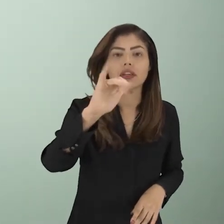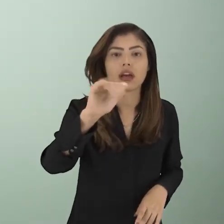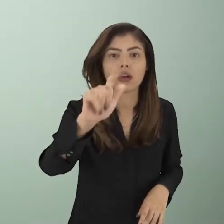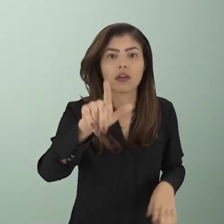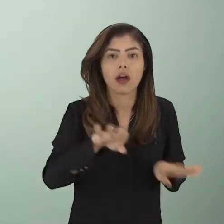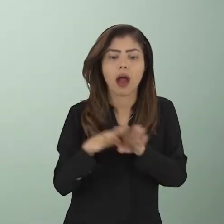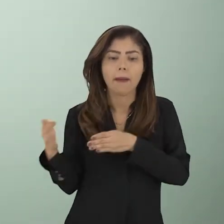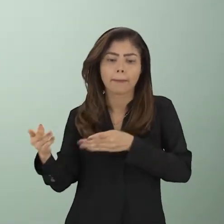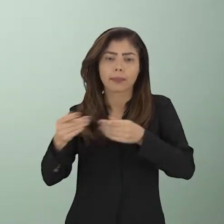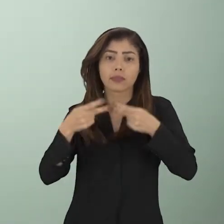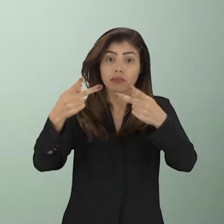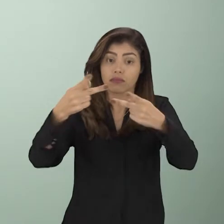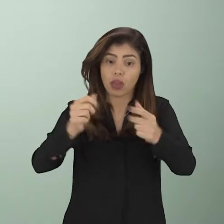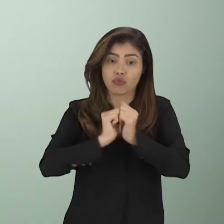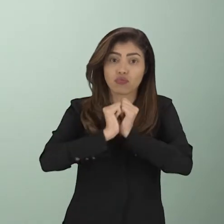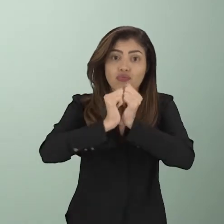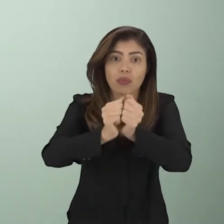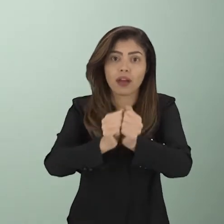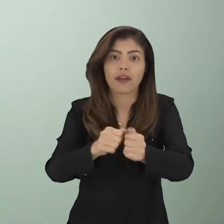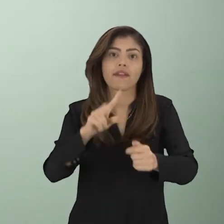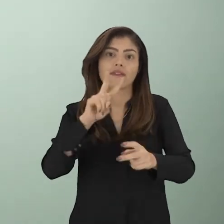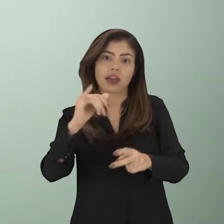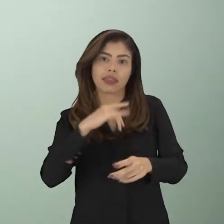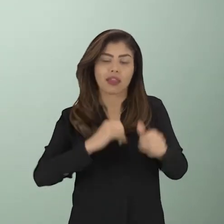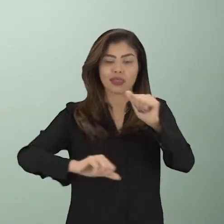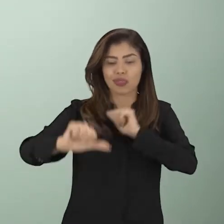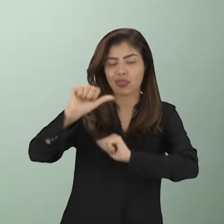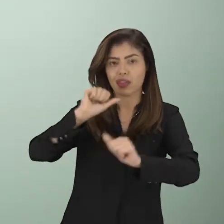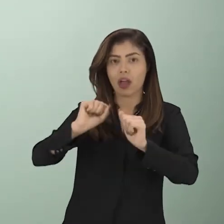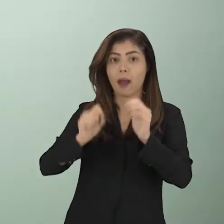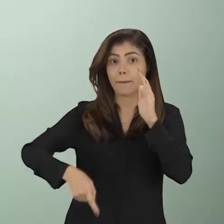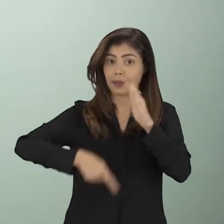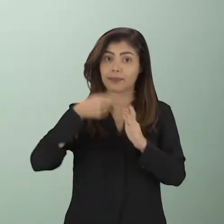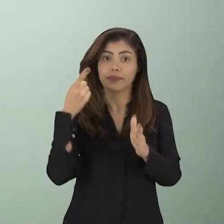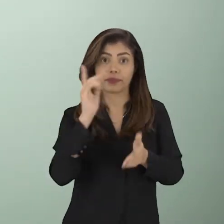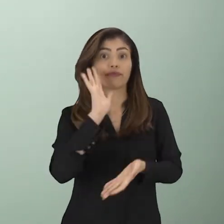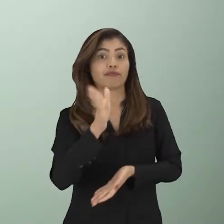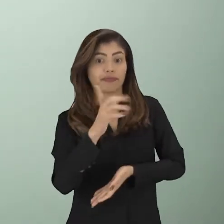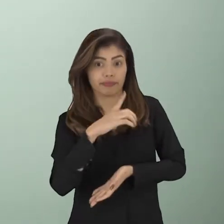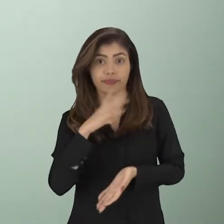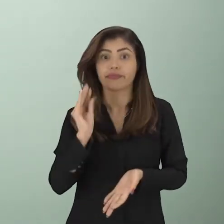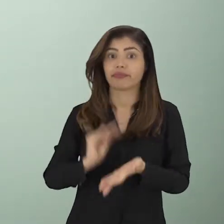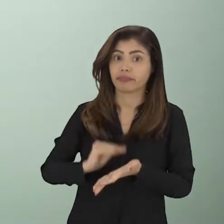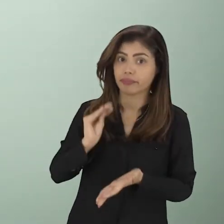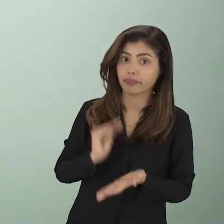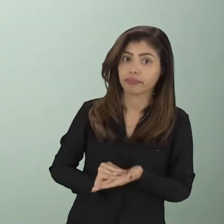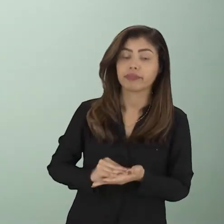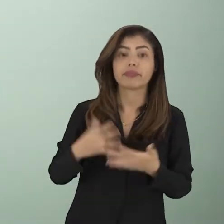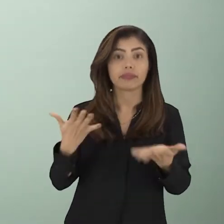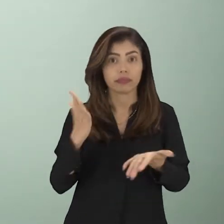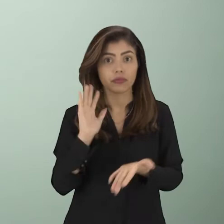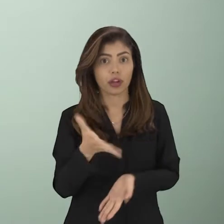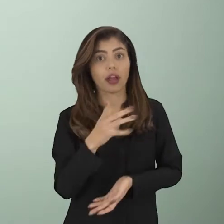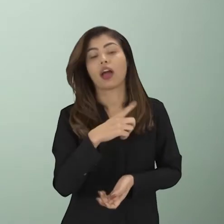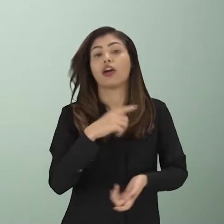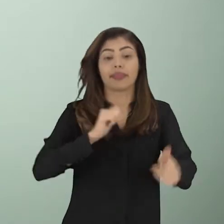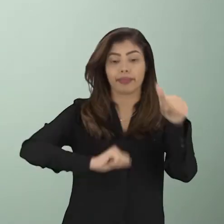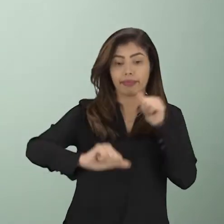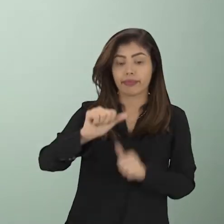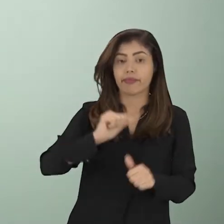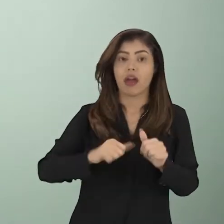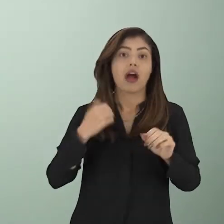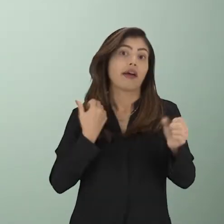nosso cotidiano, ela vai trazer grandes mudanças. Uma delas, que já é um fato, são mudanças no mercado de